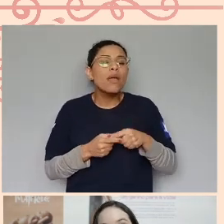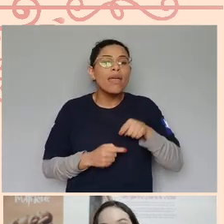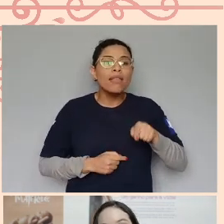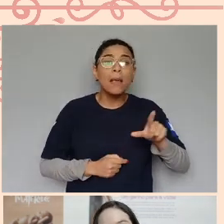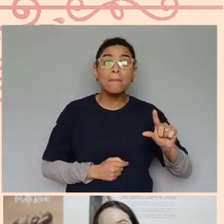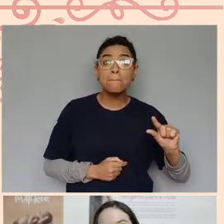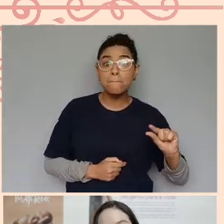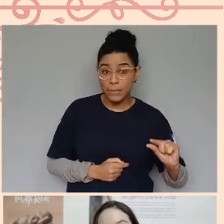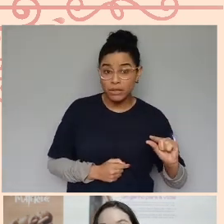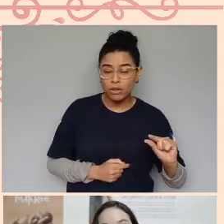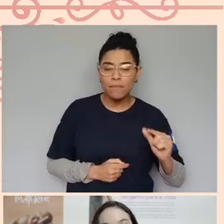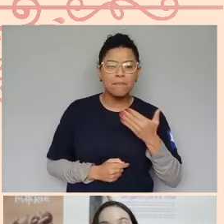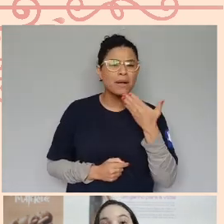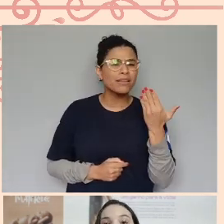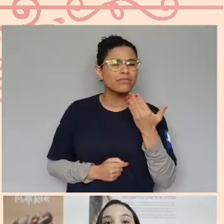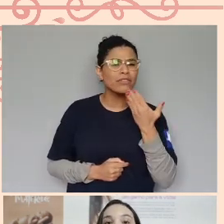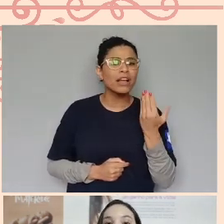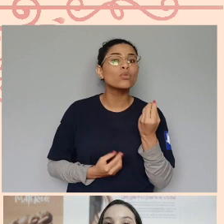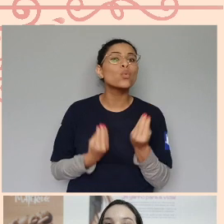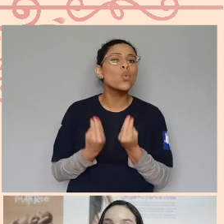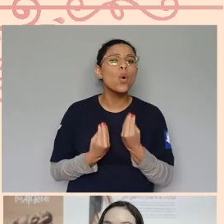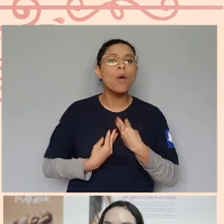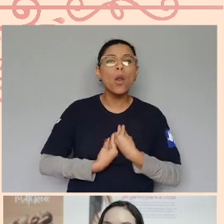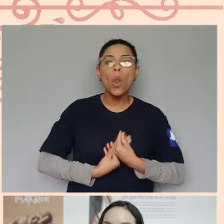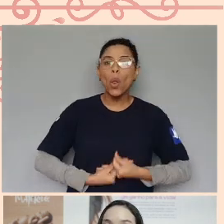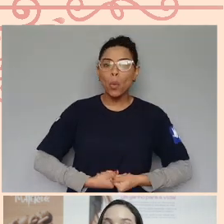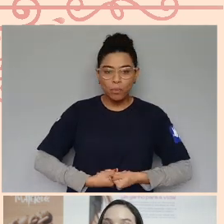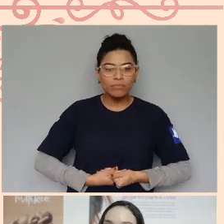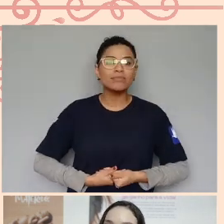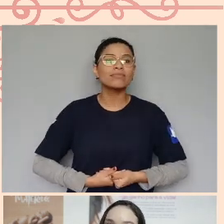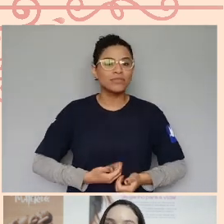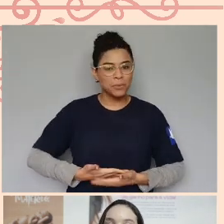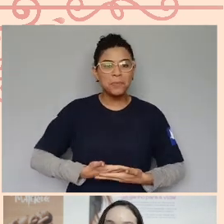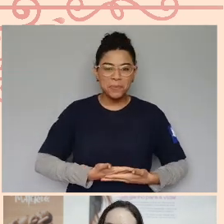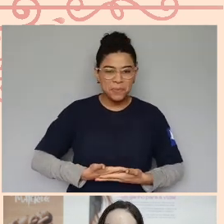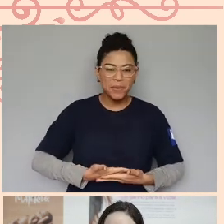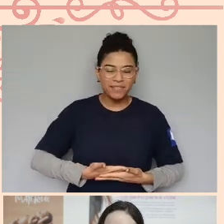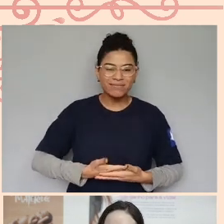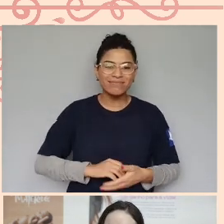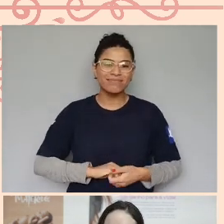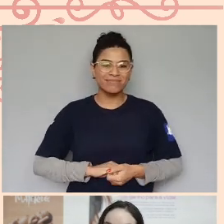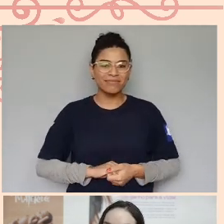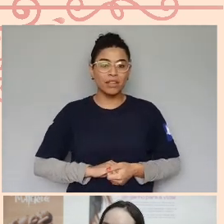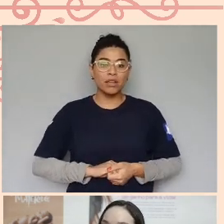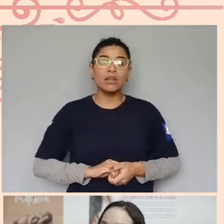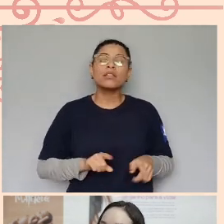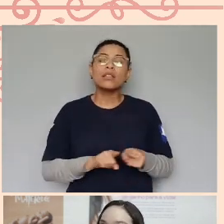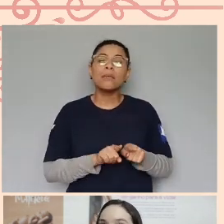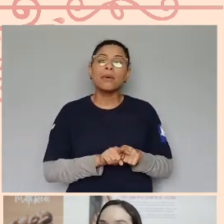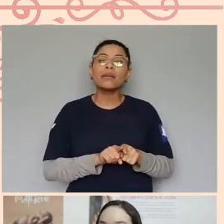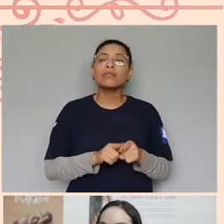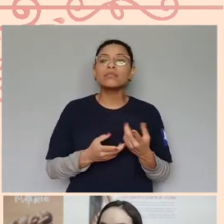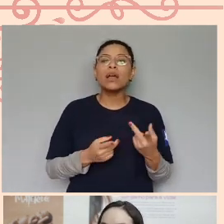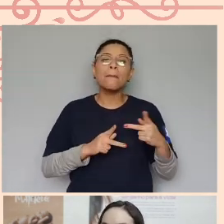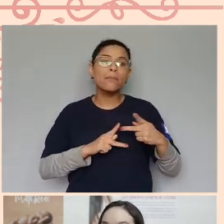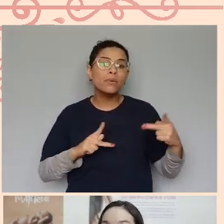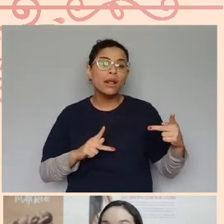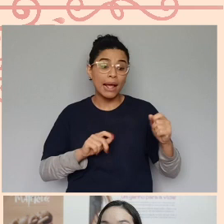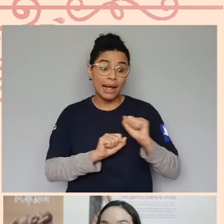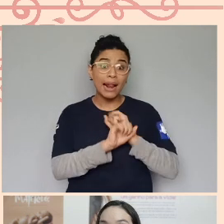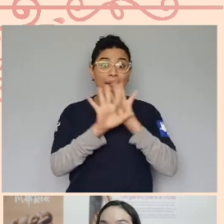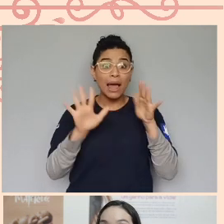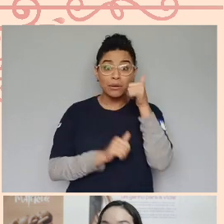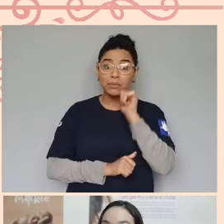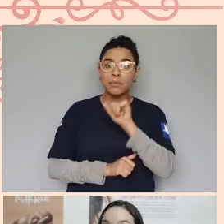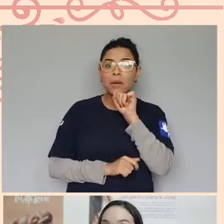ter menos caseína facilita muito na hora da digestão e da absorção dessas proteínas. Isso é bom, fica claro para a mãe, porque às vezes